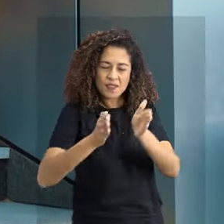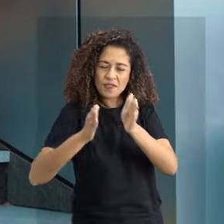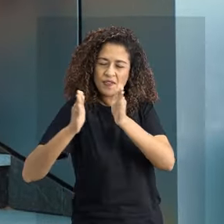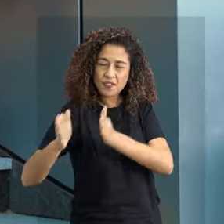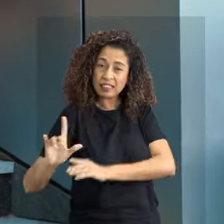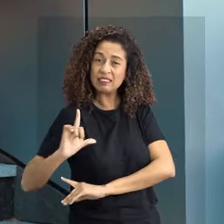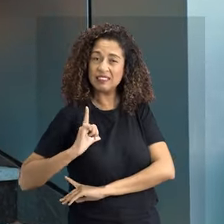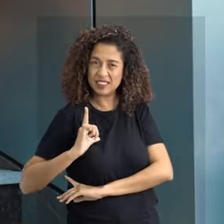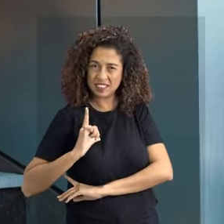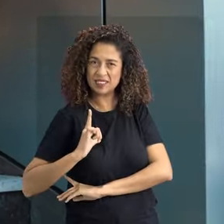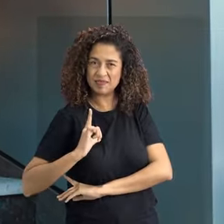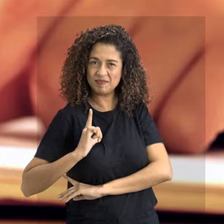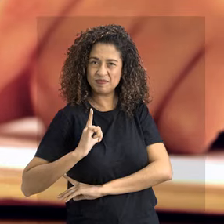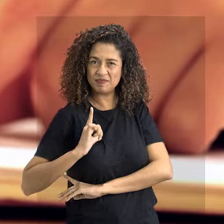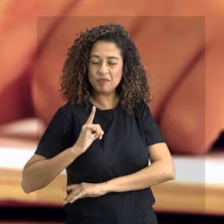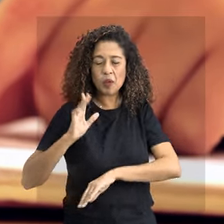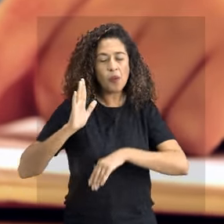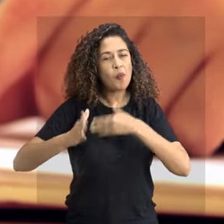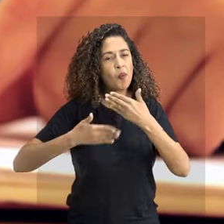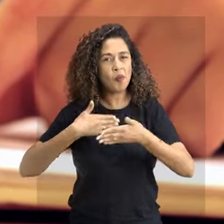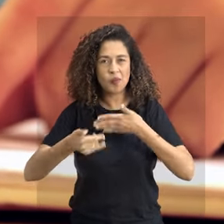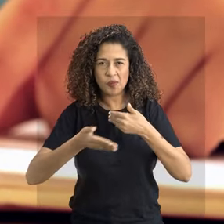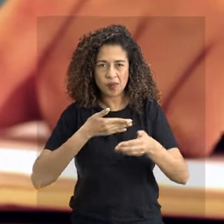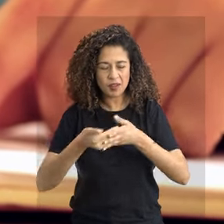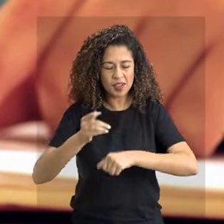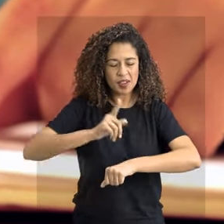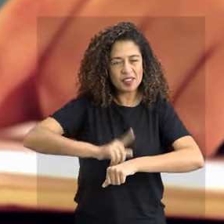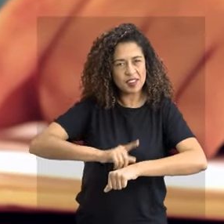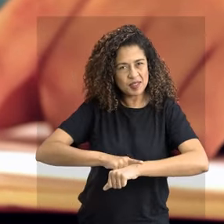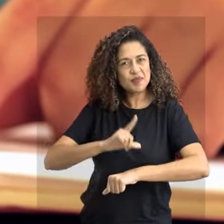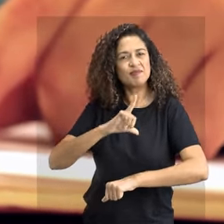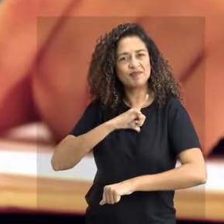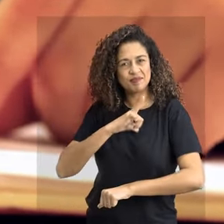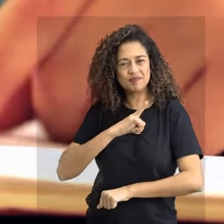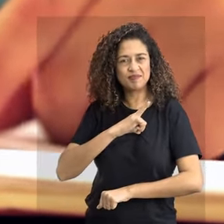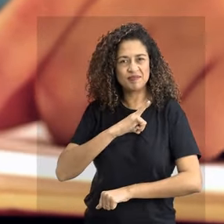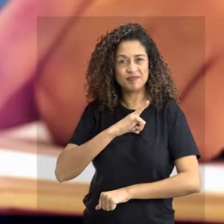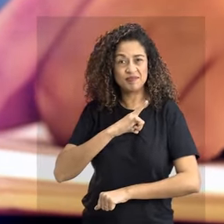Cada fase da sua vida, independente do tempo.